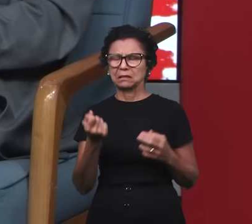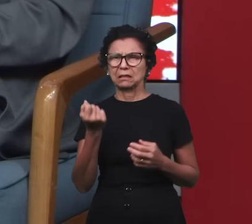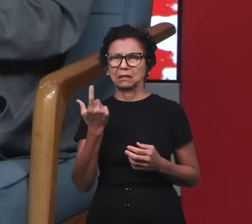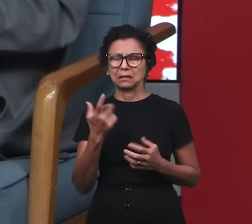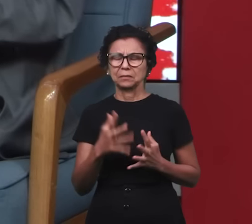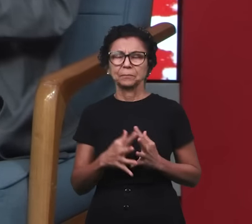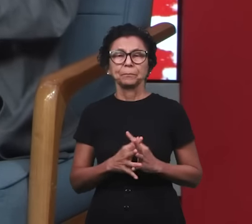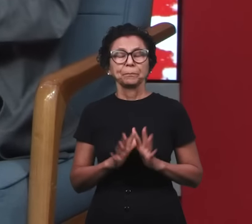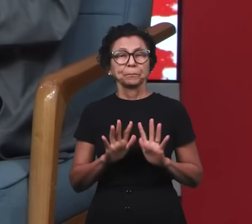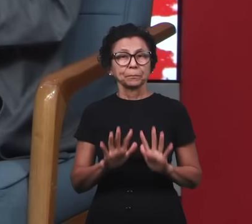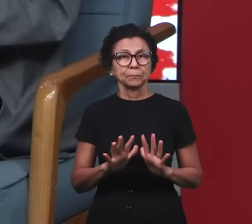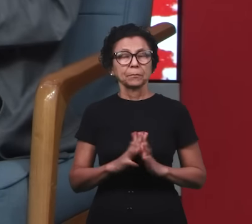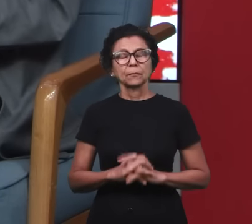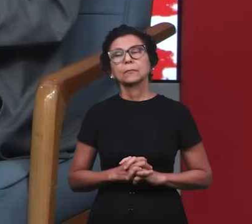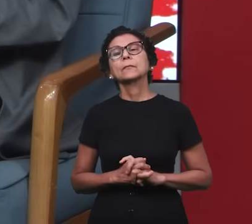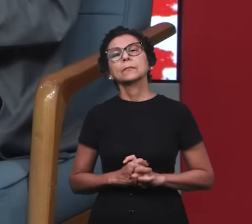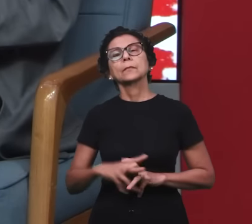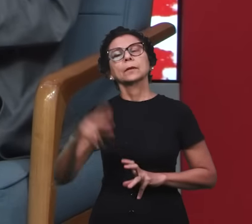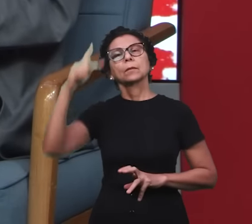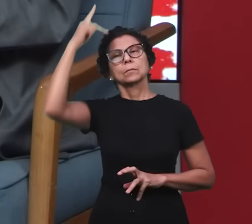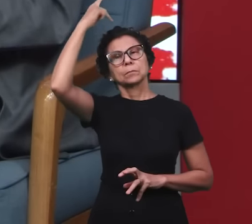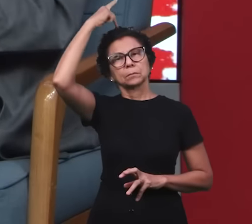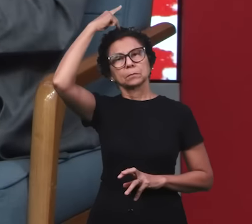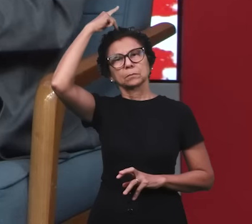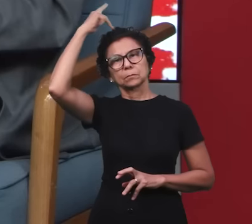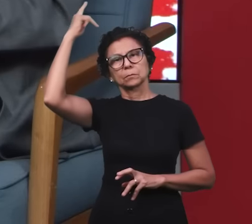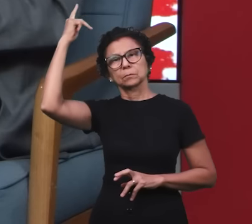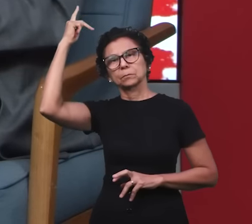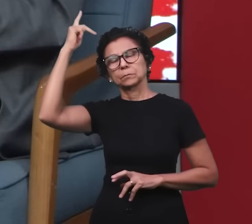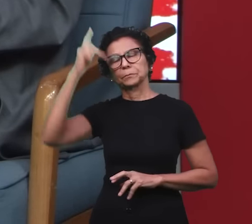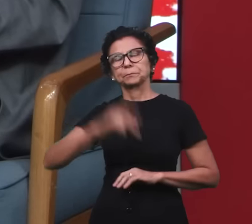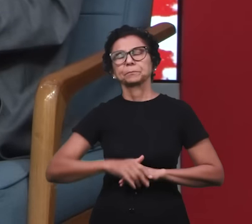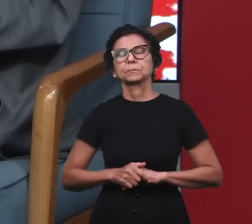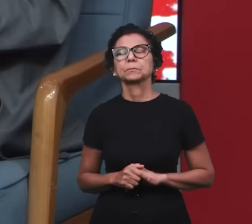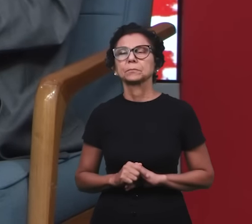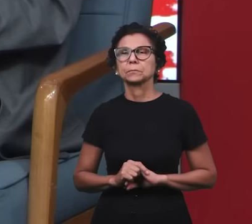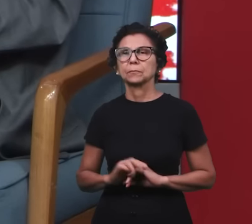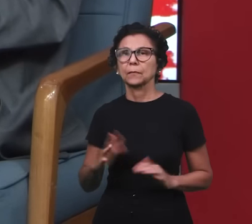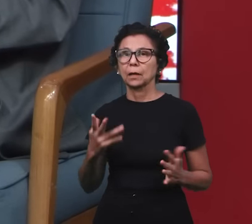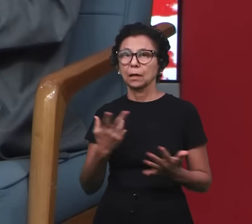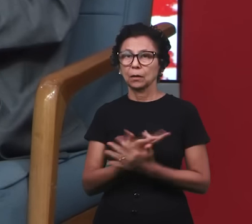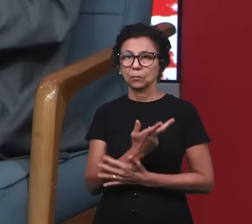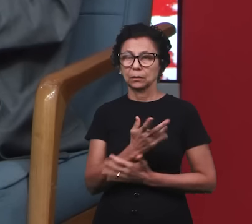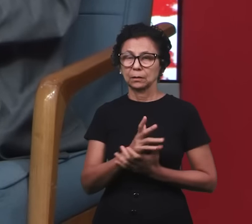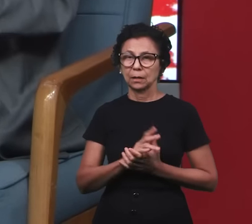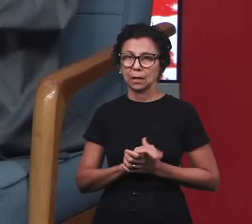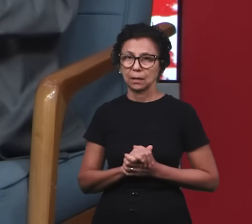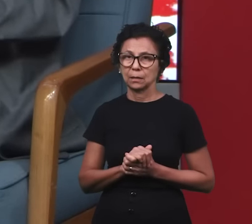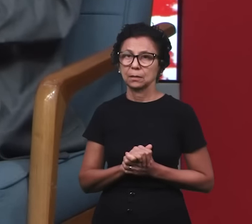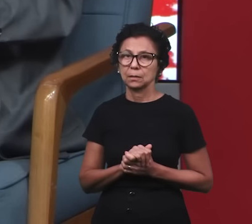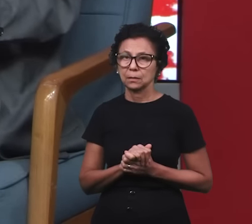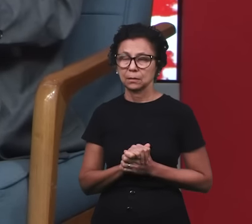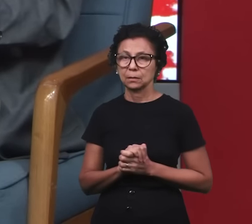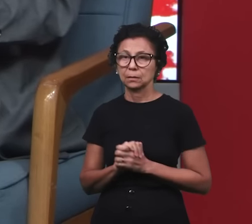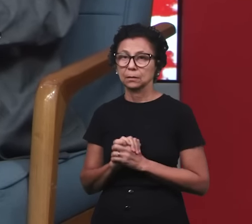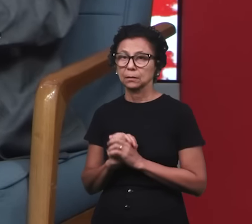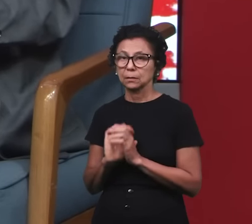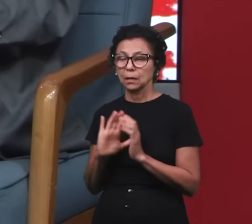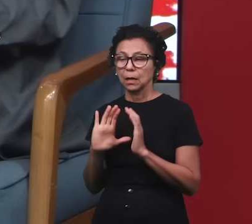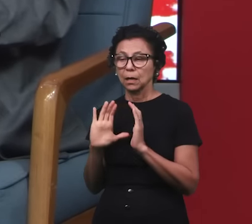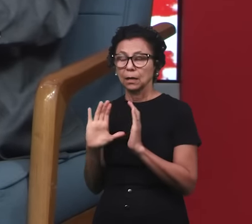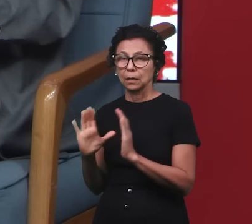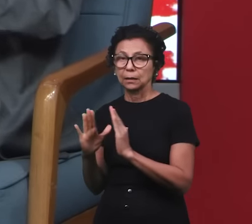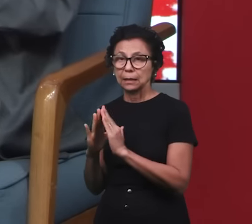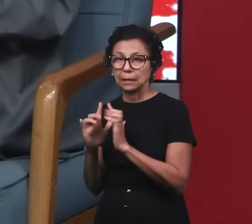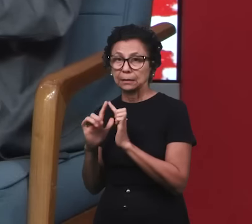Quando acontece o evento do Pentecostes, toda doutrina da igreja está